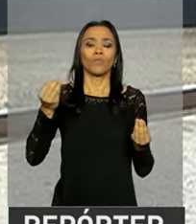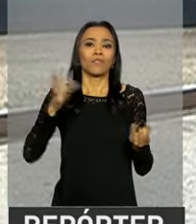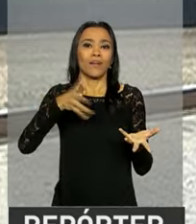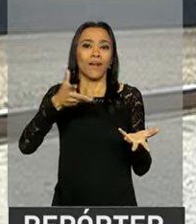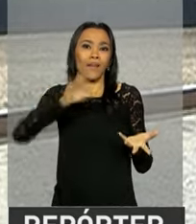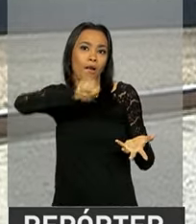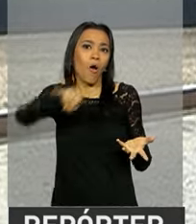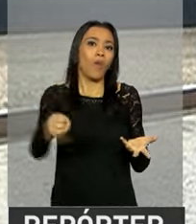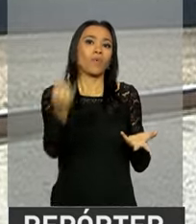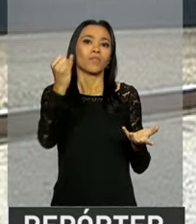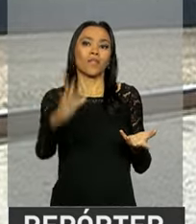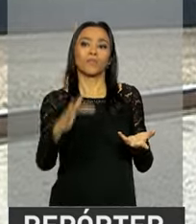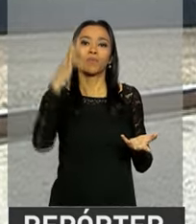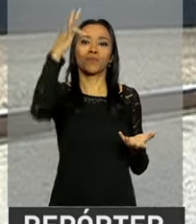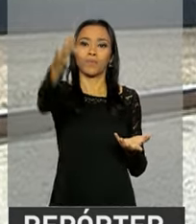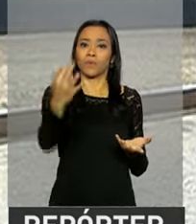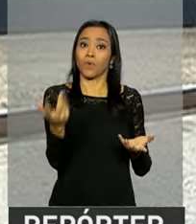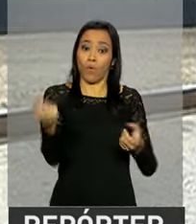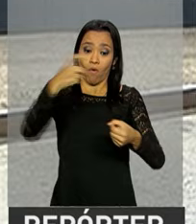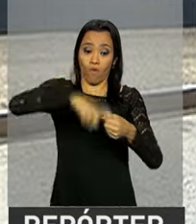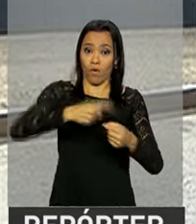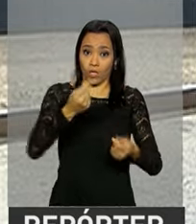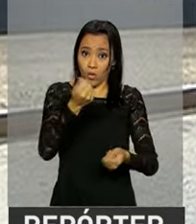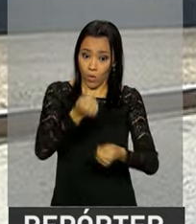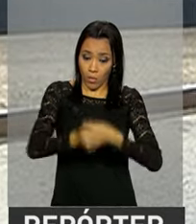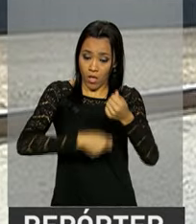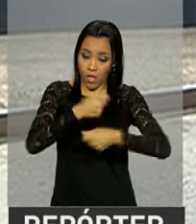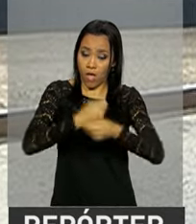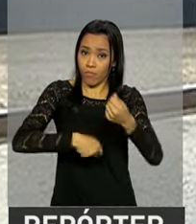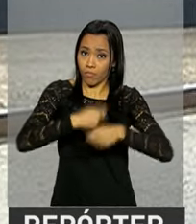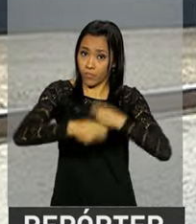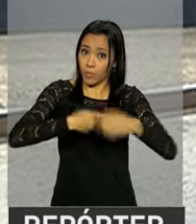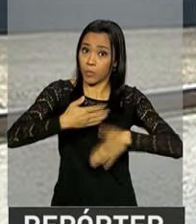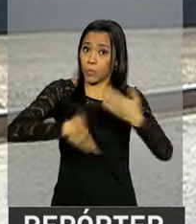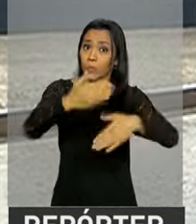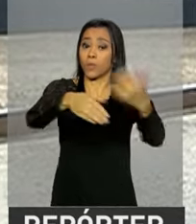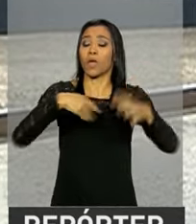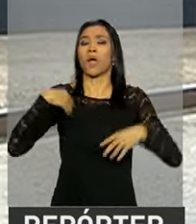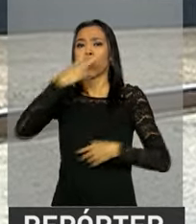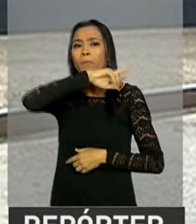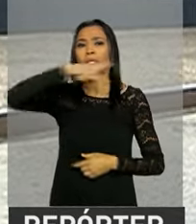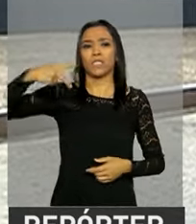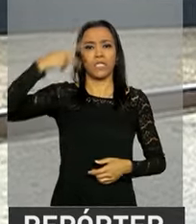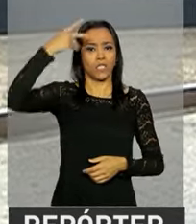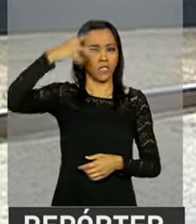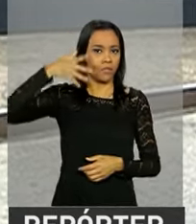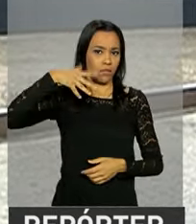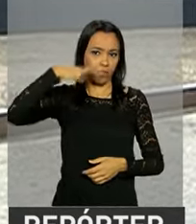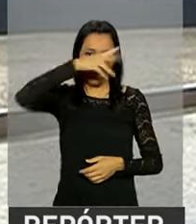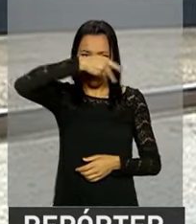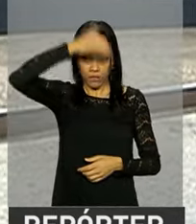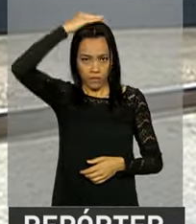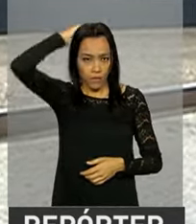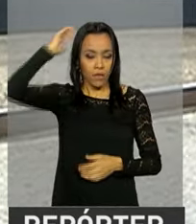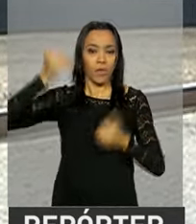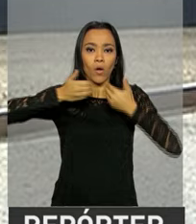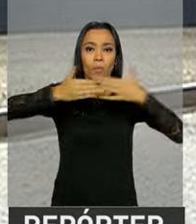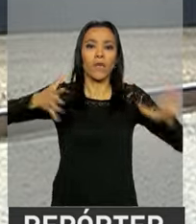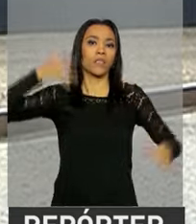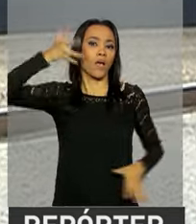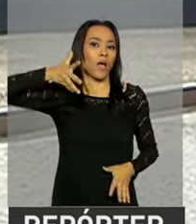com a retomada da economia. O presidente Michel Temer faz a palestra de abertura. Logo depois, os presidentes da Petrobras e